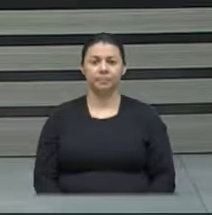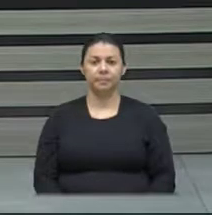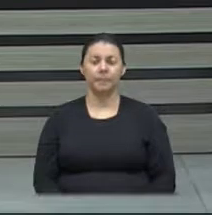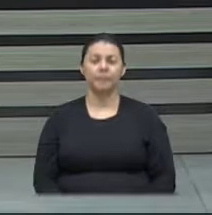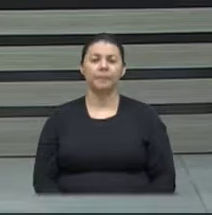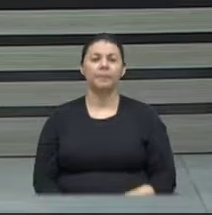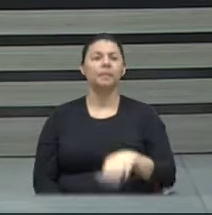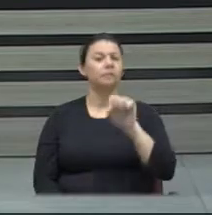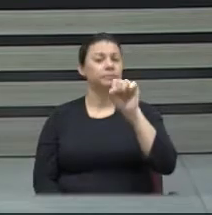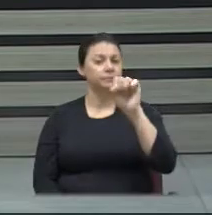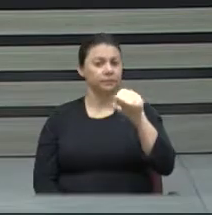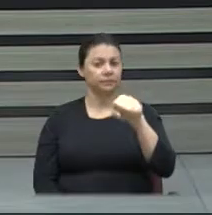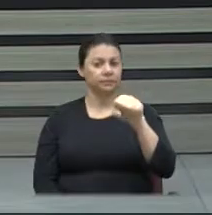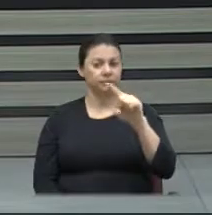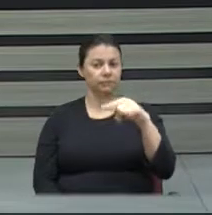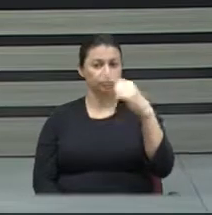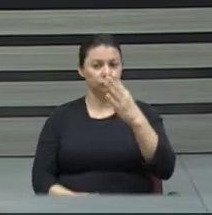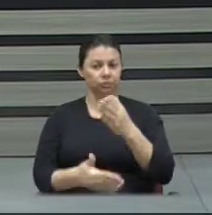projeto